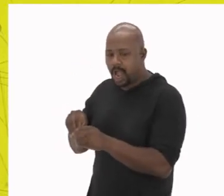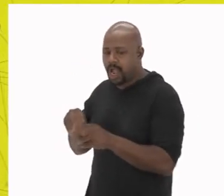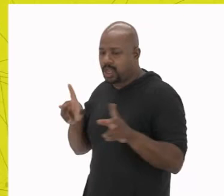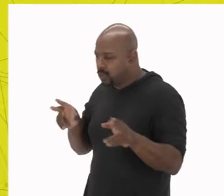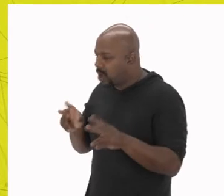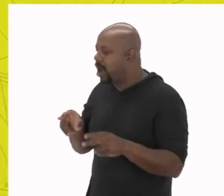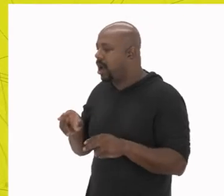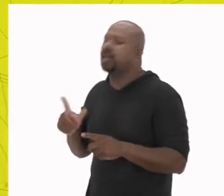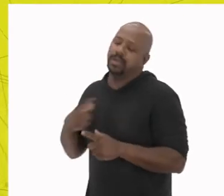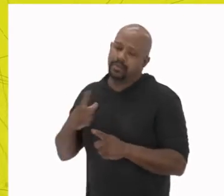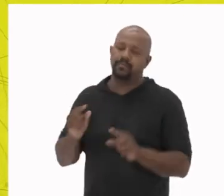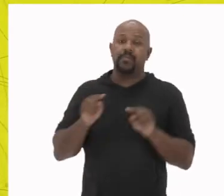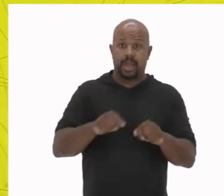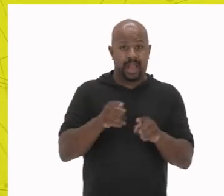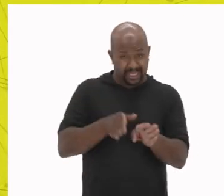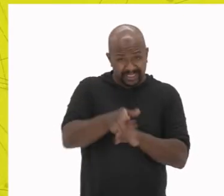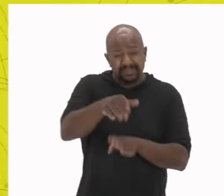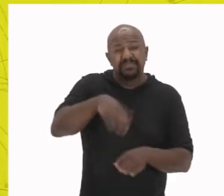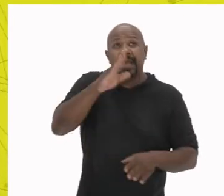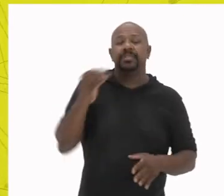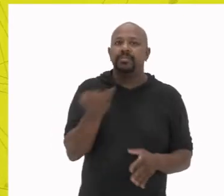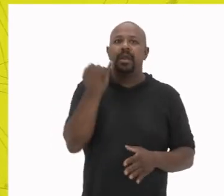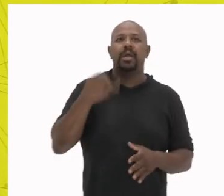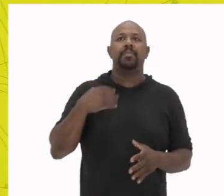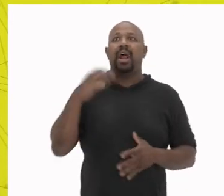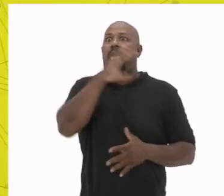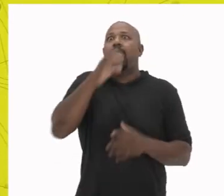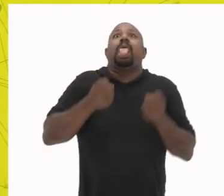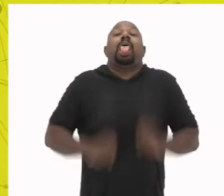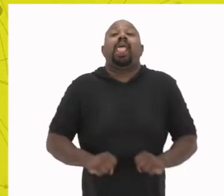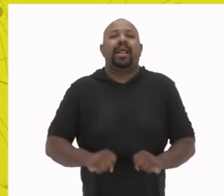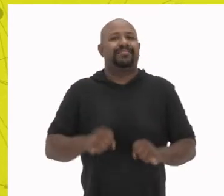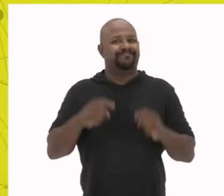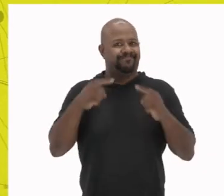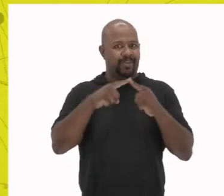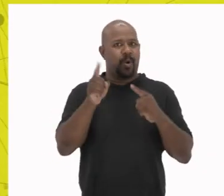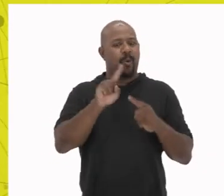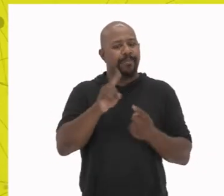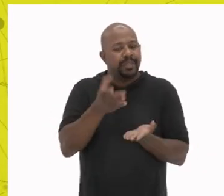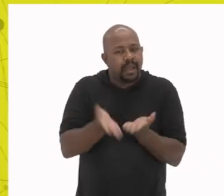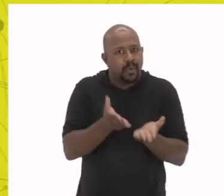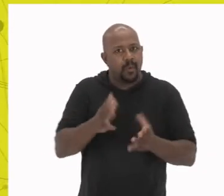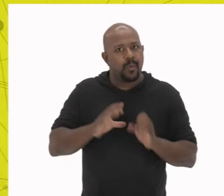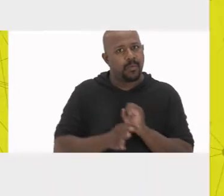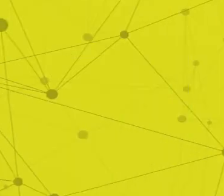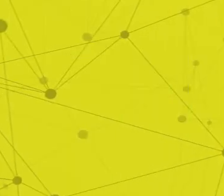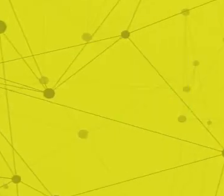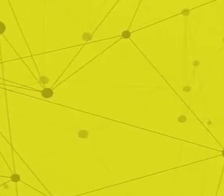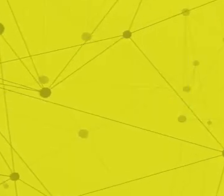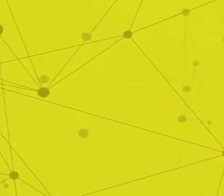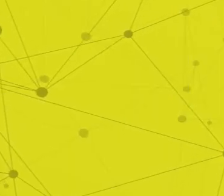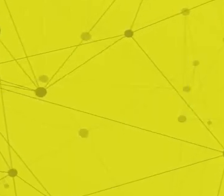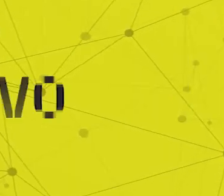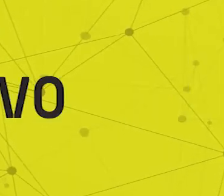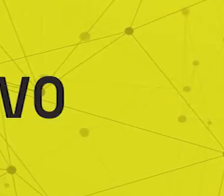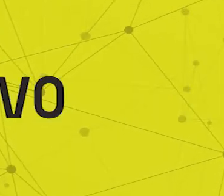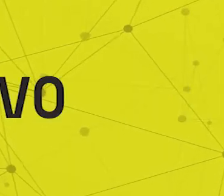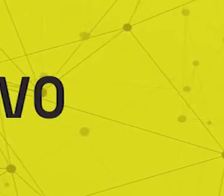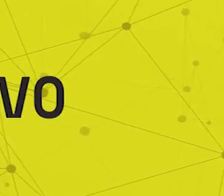mais valiosa em relação à intervenção que trago é: a pressa é inimiga da preservação.